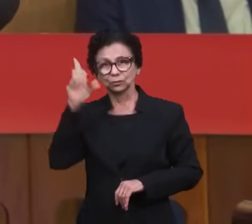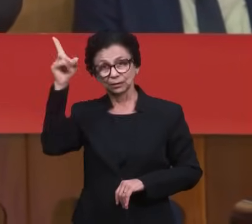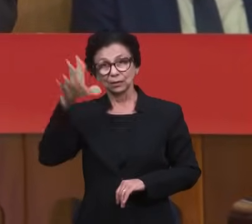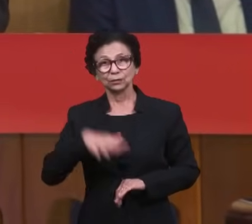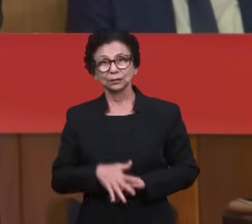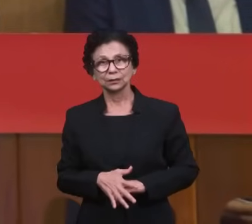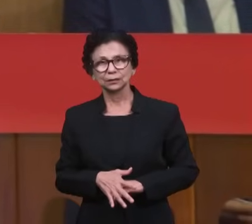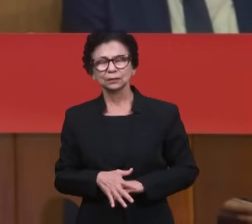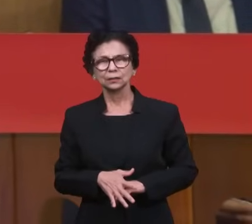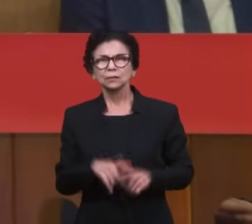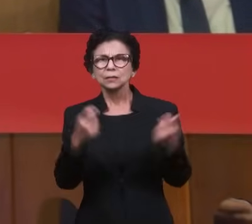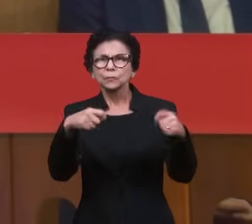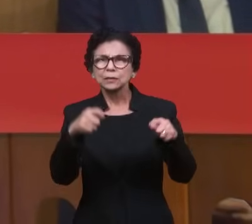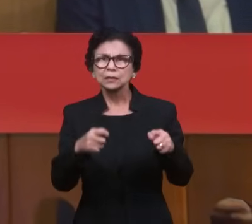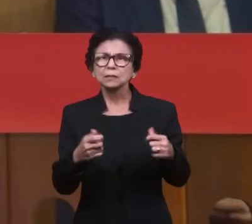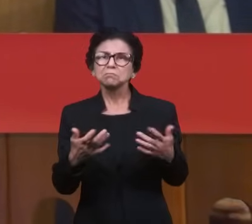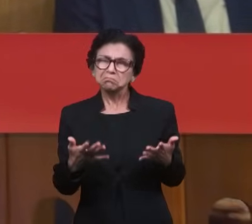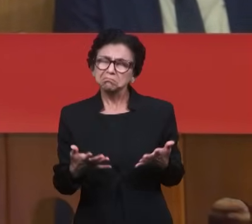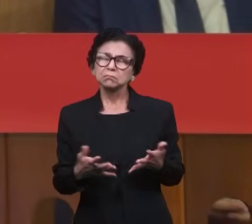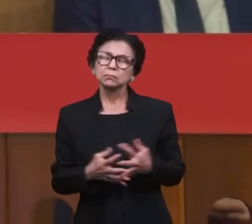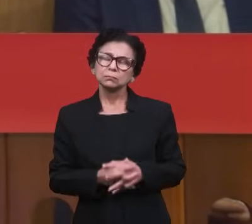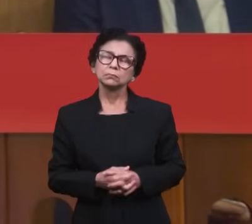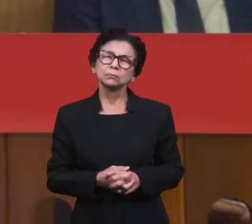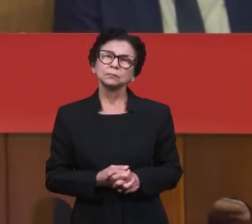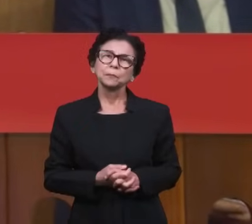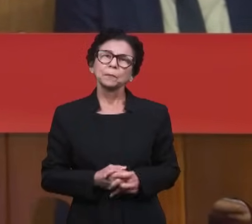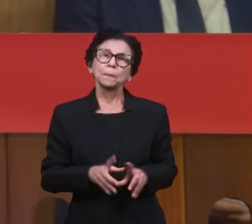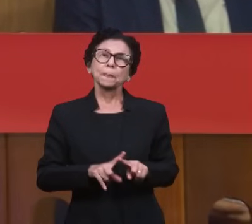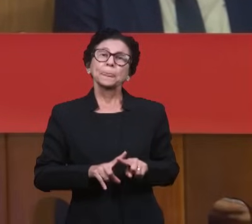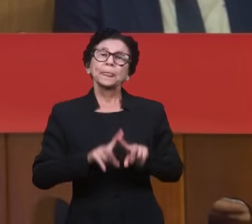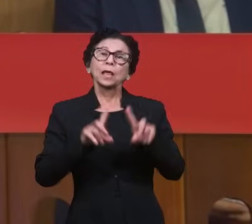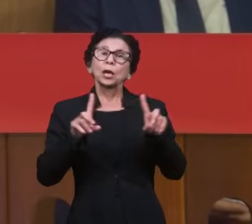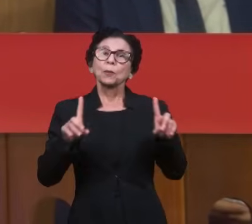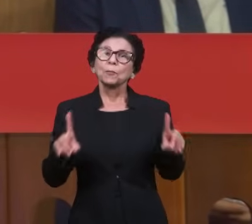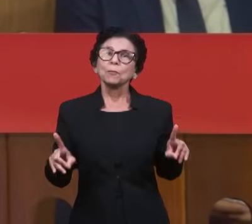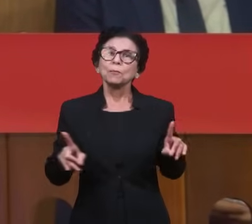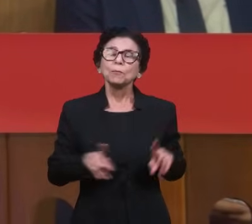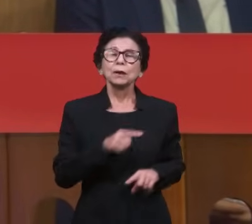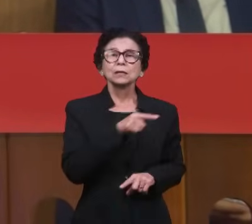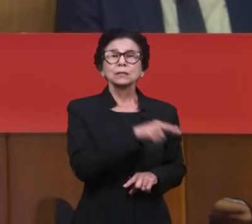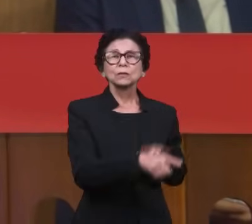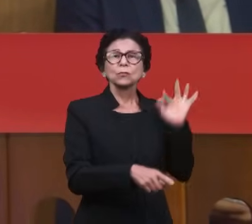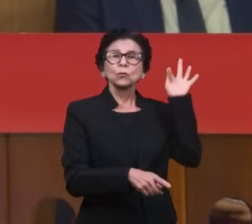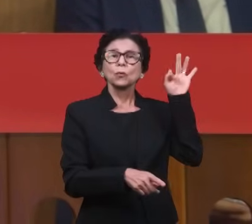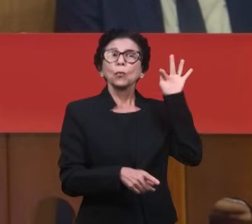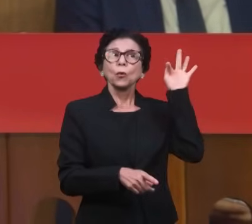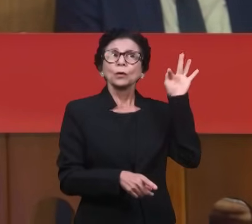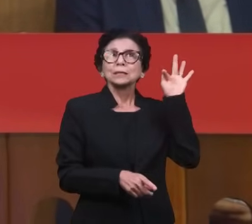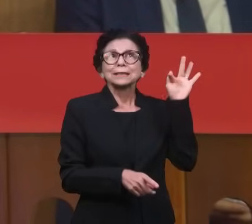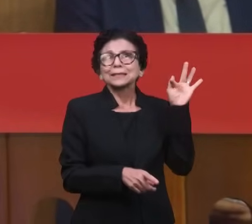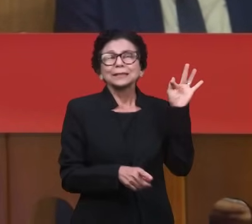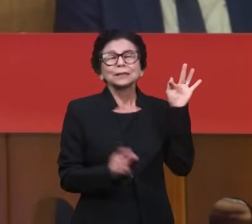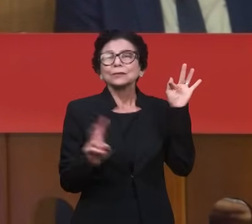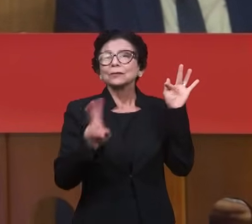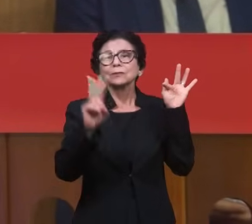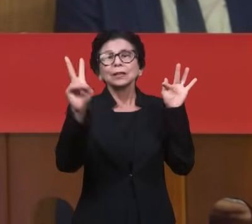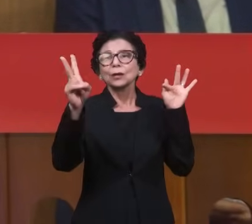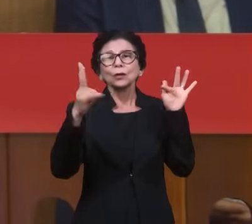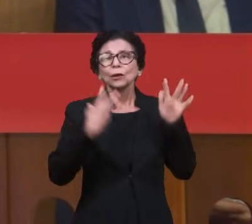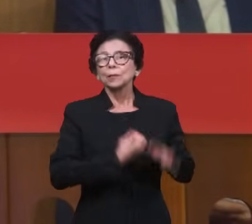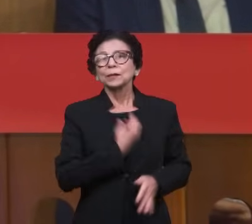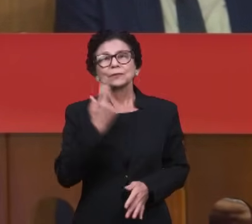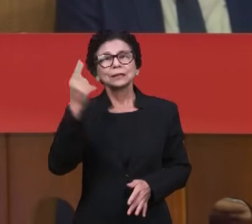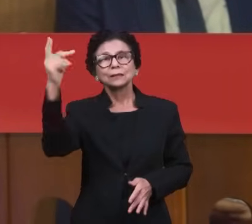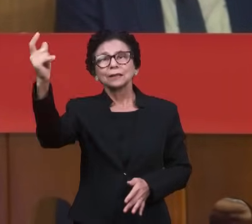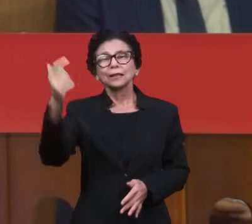precisa, mas o que foi dito não importa para a sua vida eterna. Por quê? Porque o